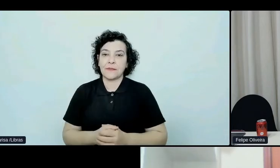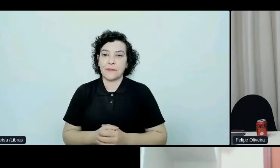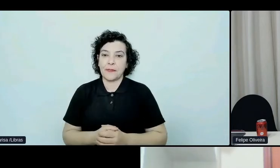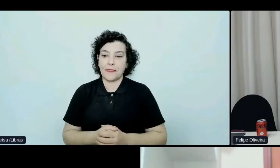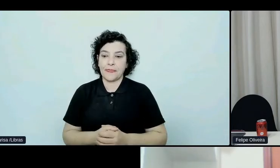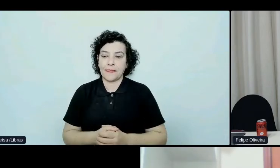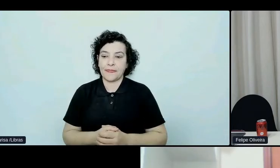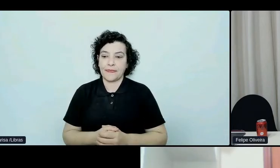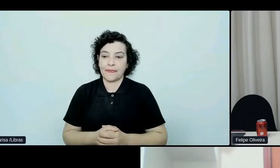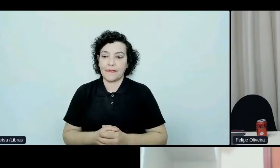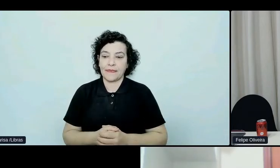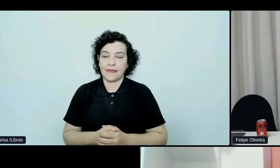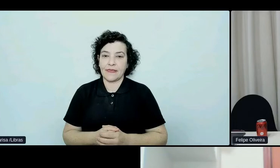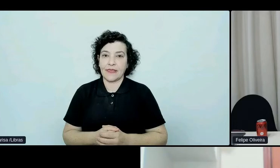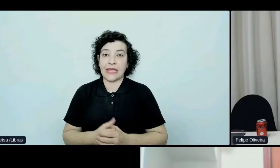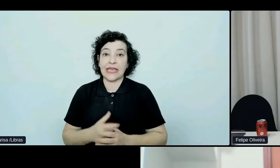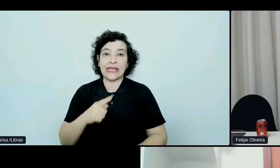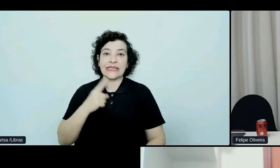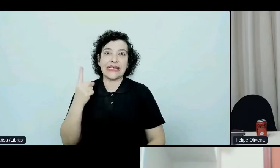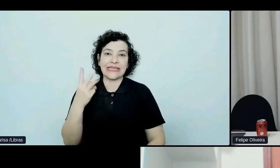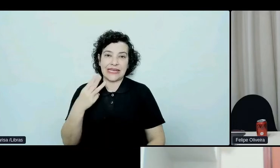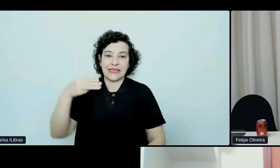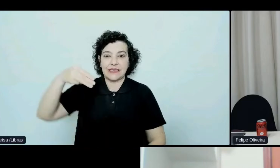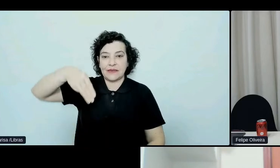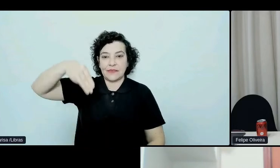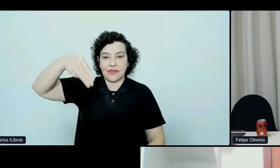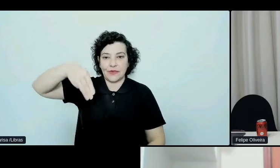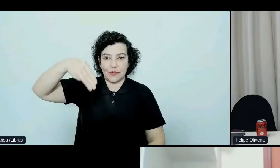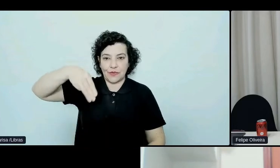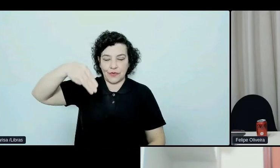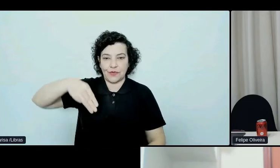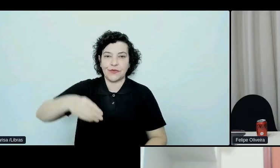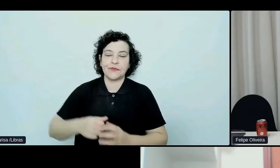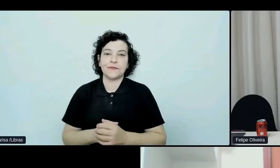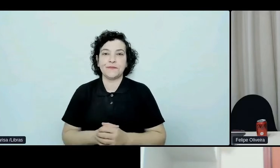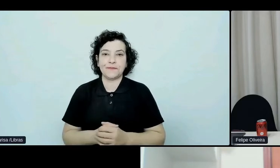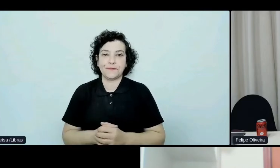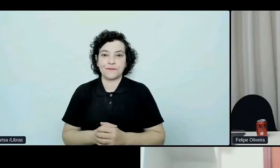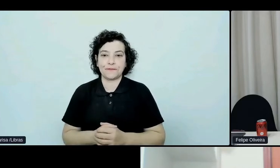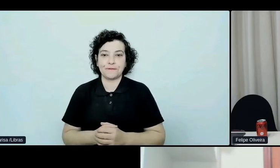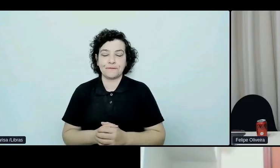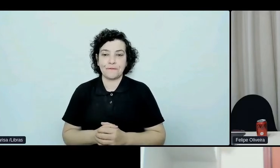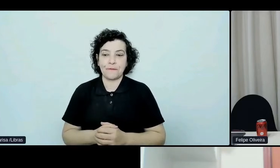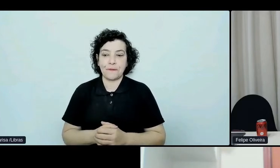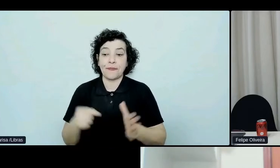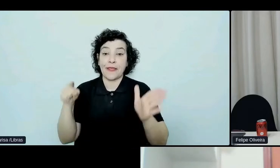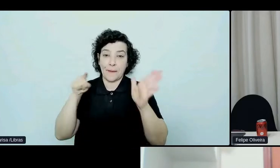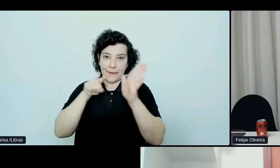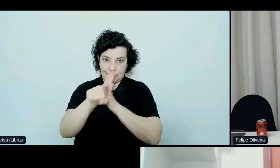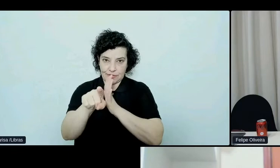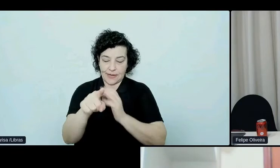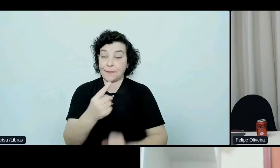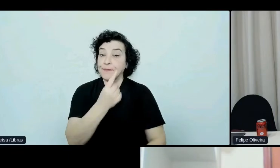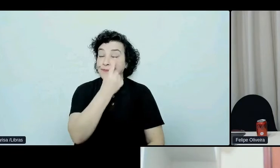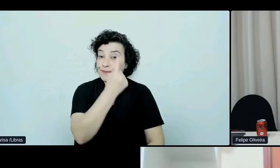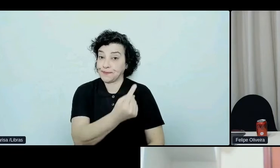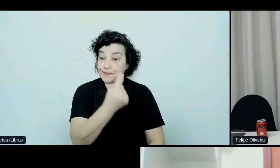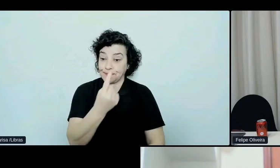essas máscaras, né, que se criam, que a pessoa cria de mascarar comportamentos, certos tipos de